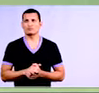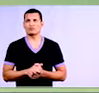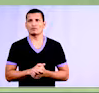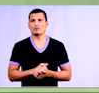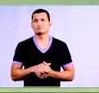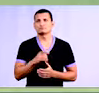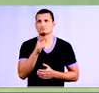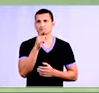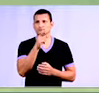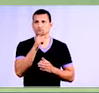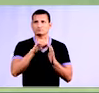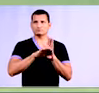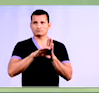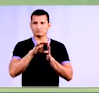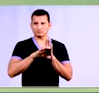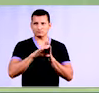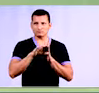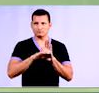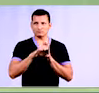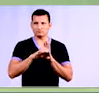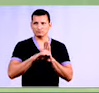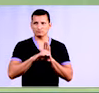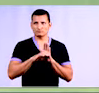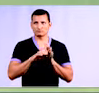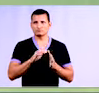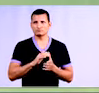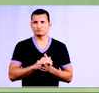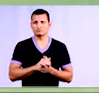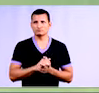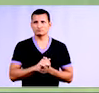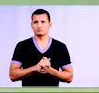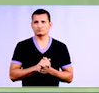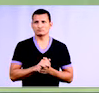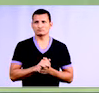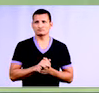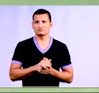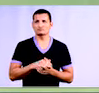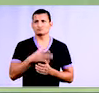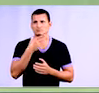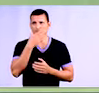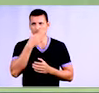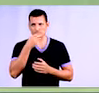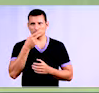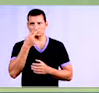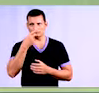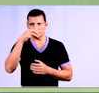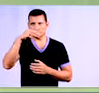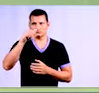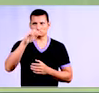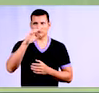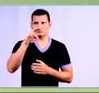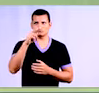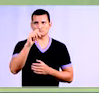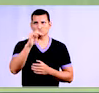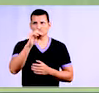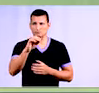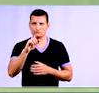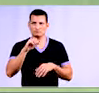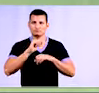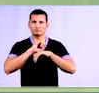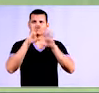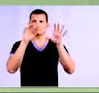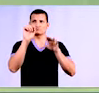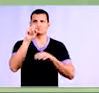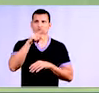esse conceito aqui dito pelo autor deixa bem claro o que o